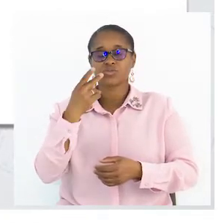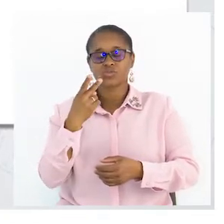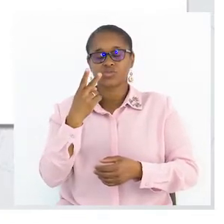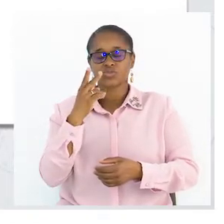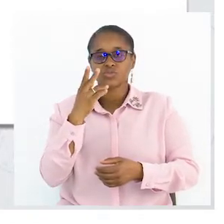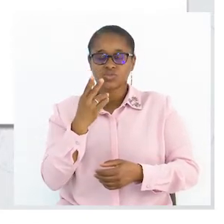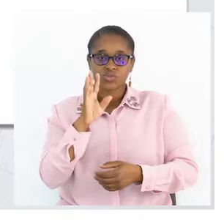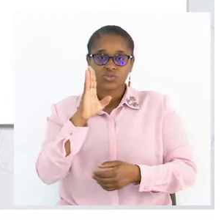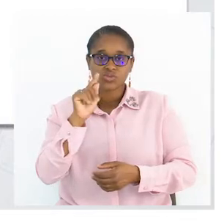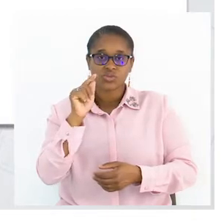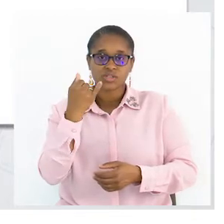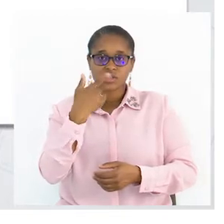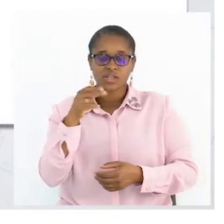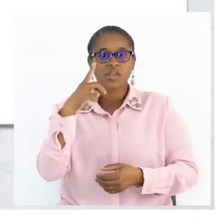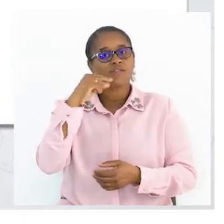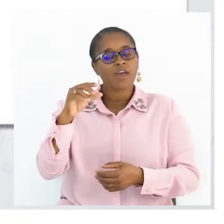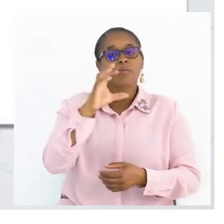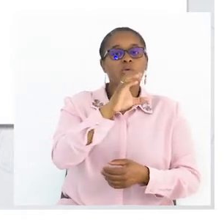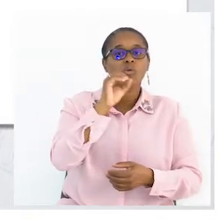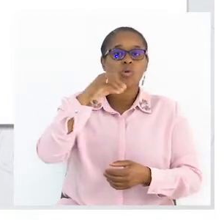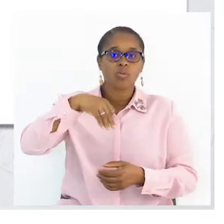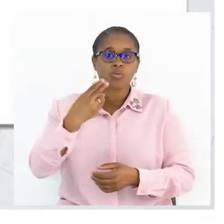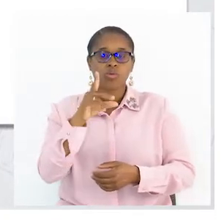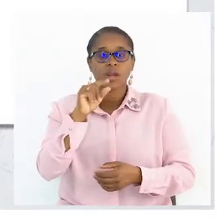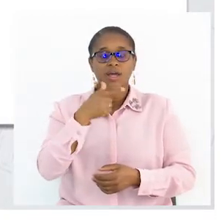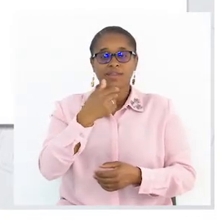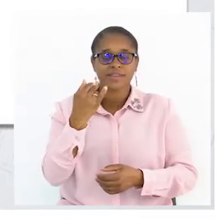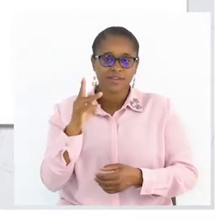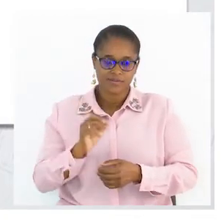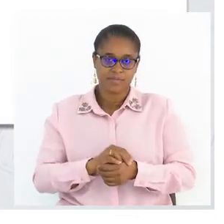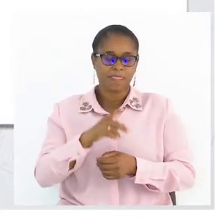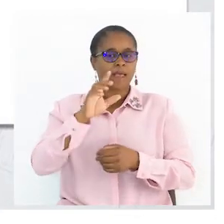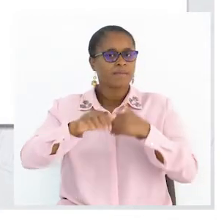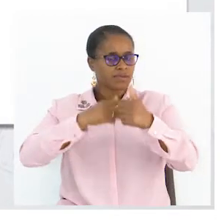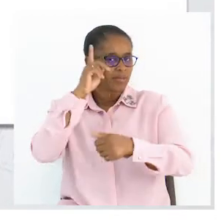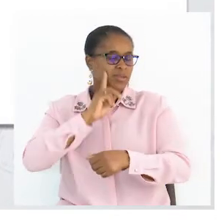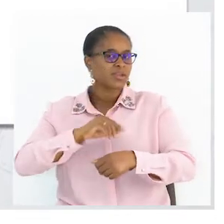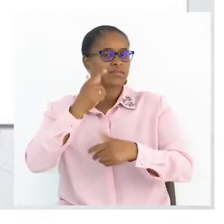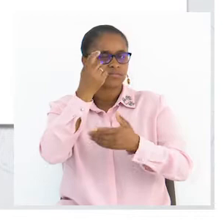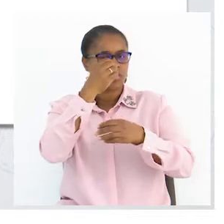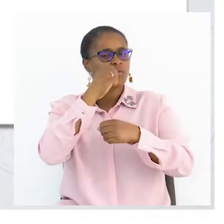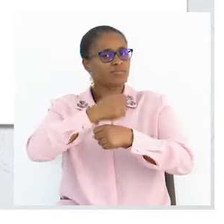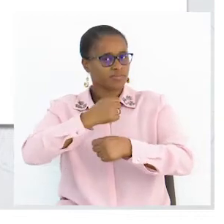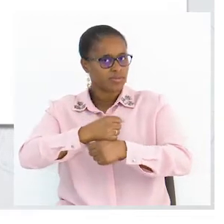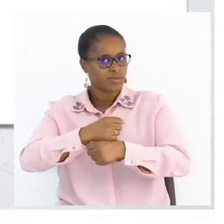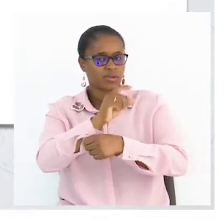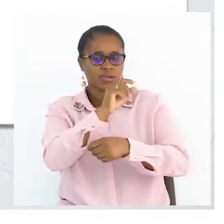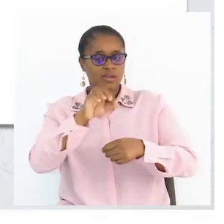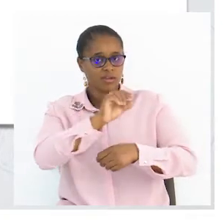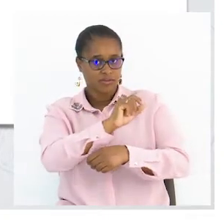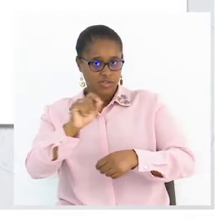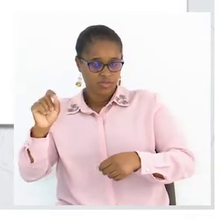verbo copulativo. A funcionária, melhor dizendo, do bar, espaço para completarem. O livro que